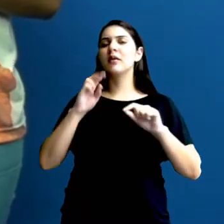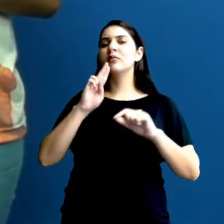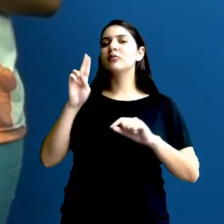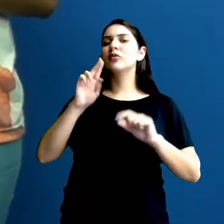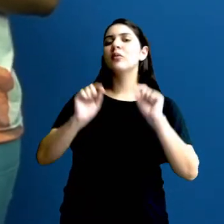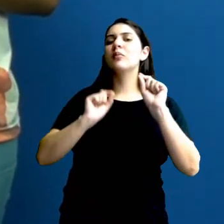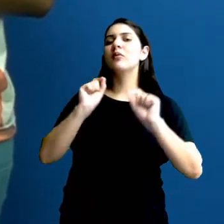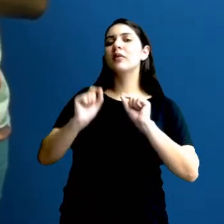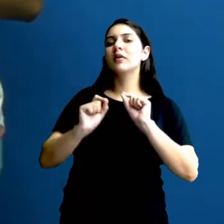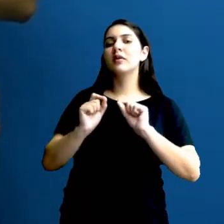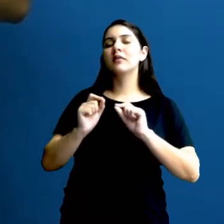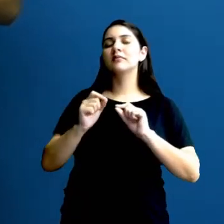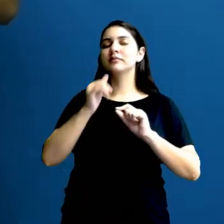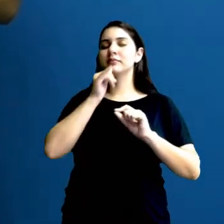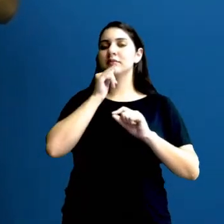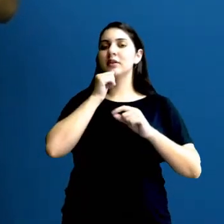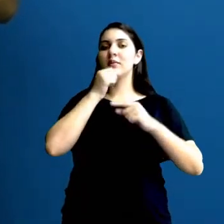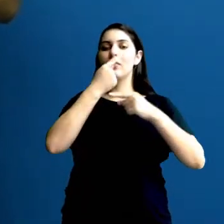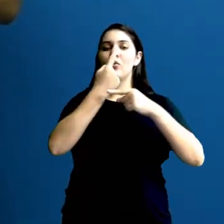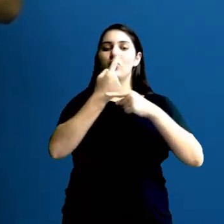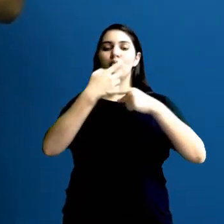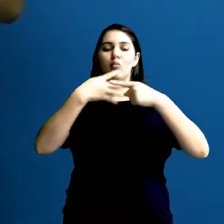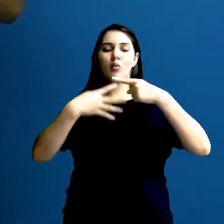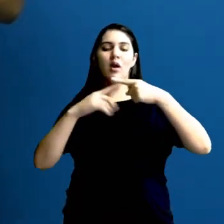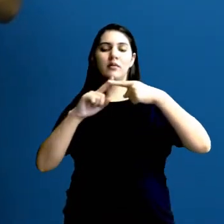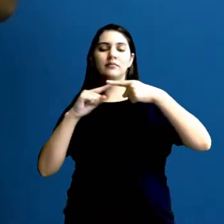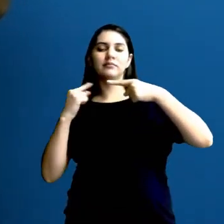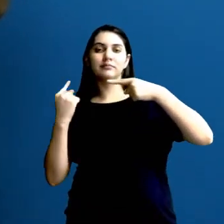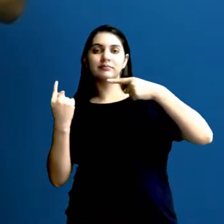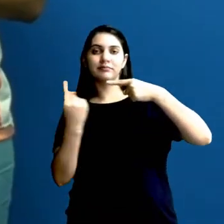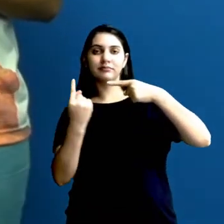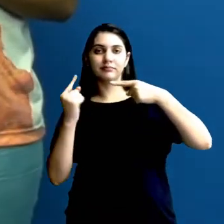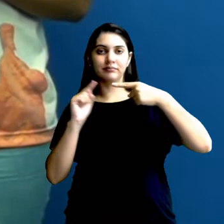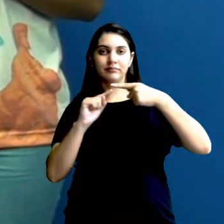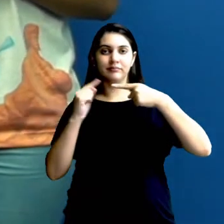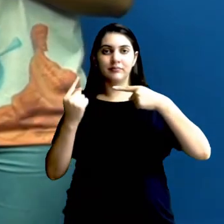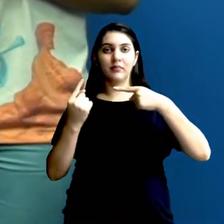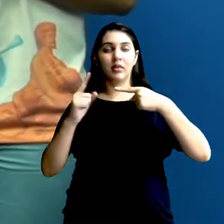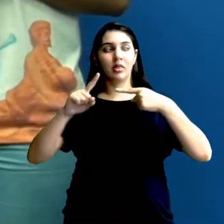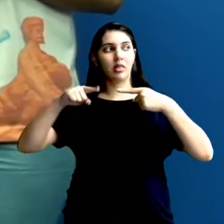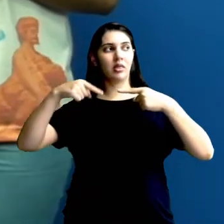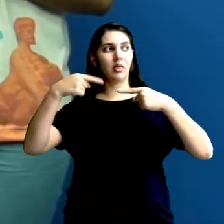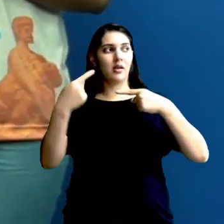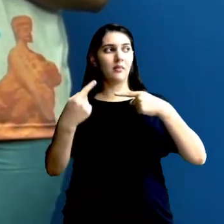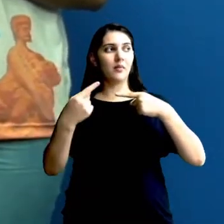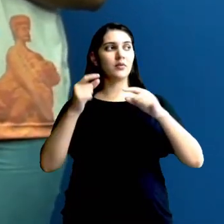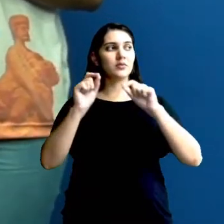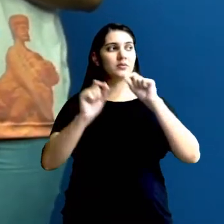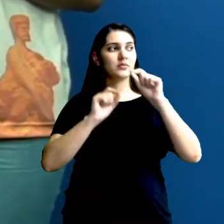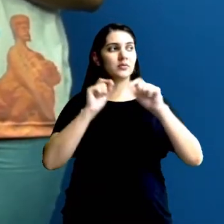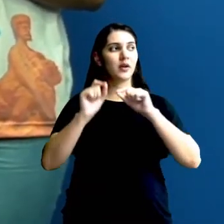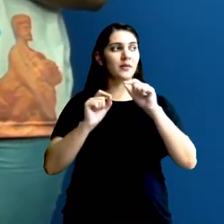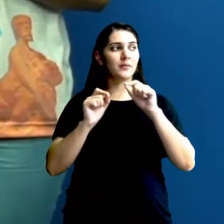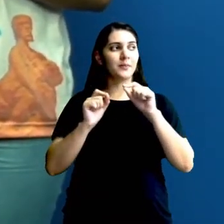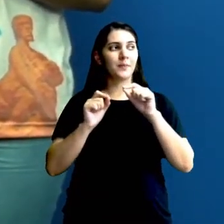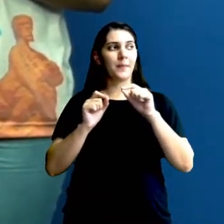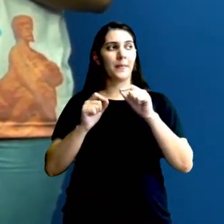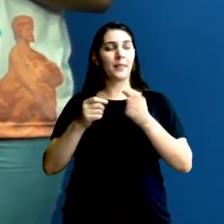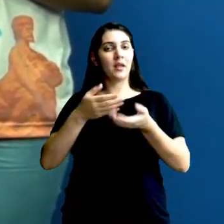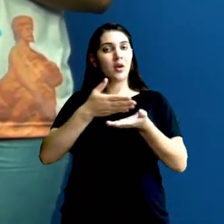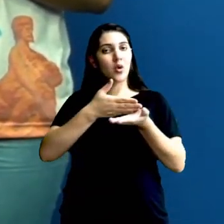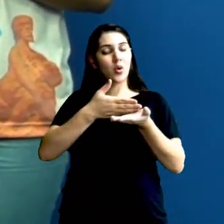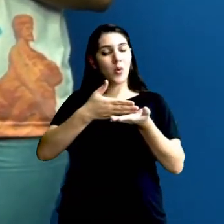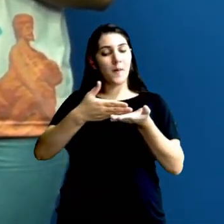chamar isso de 1/4 de volta. Depois, ó, ela partiu mais uma vez